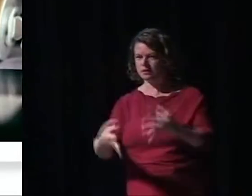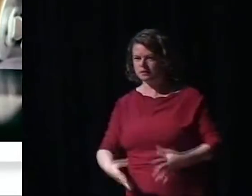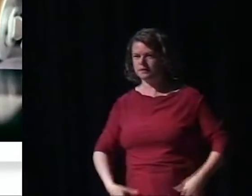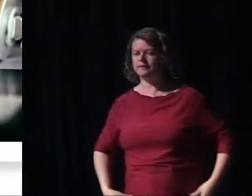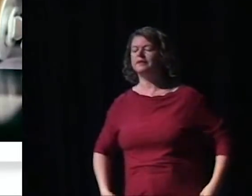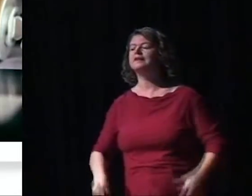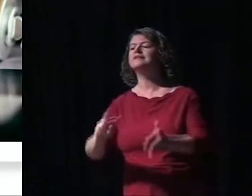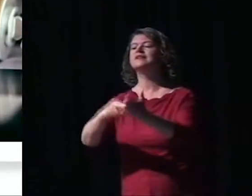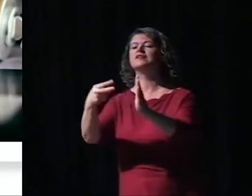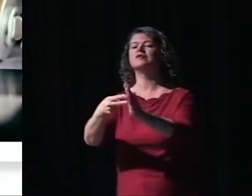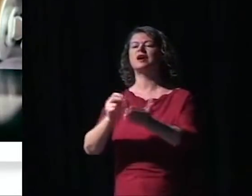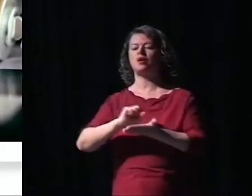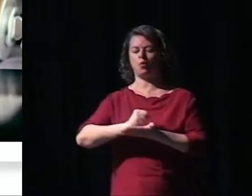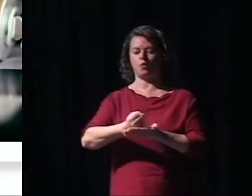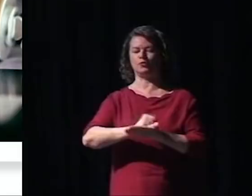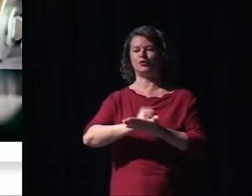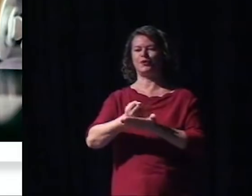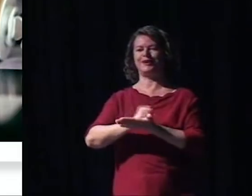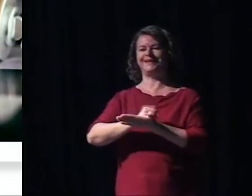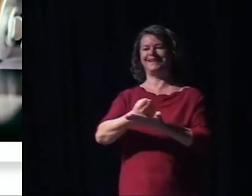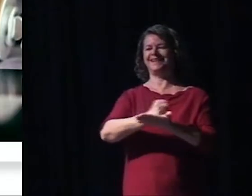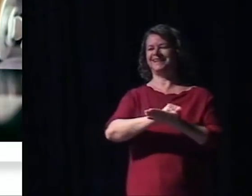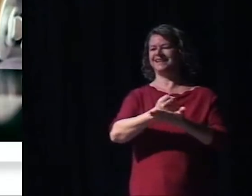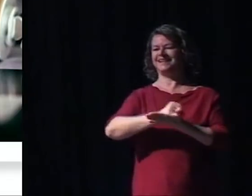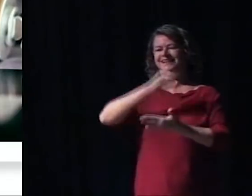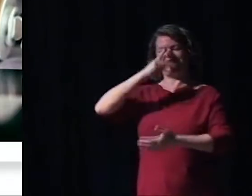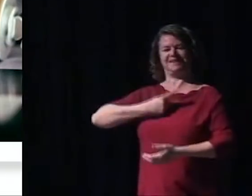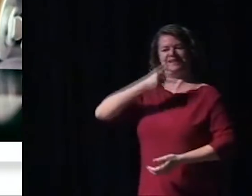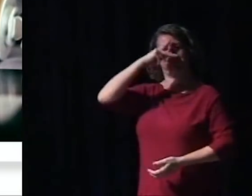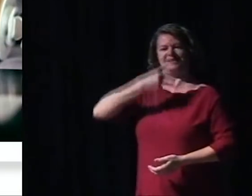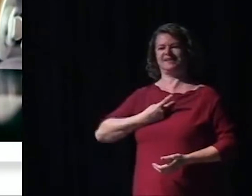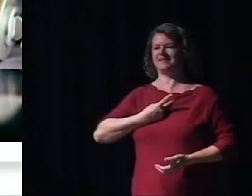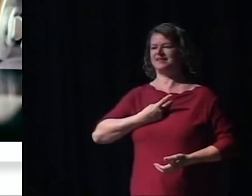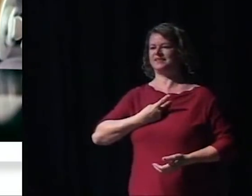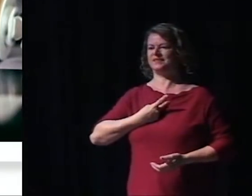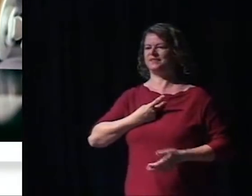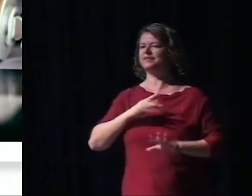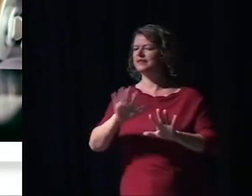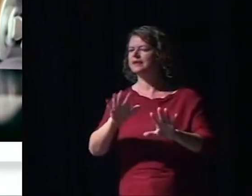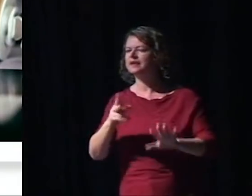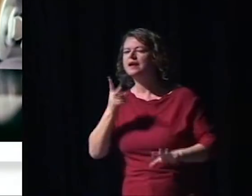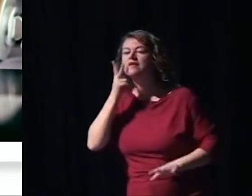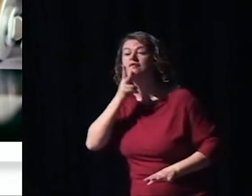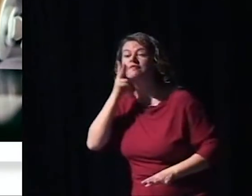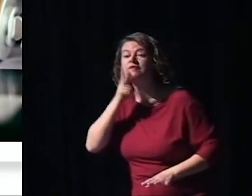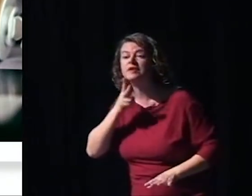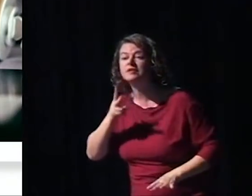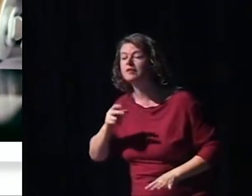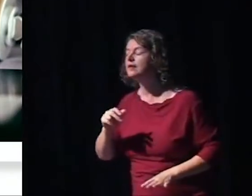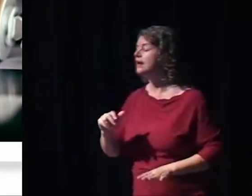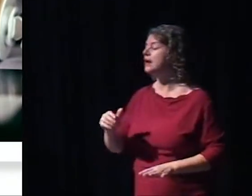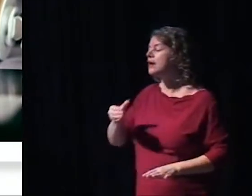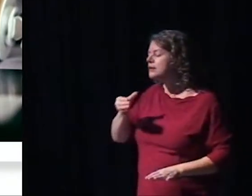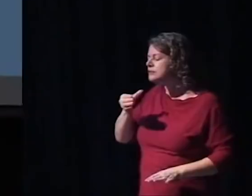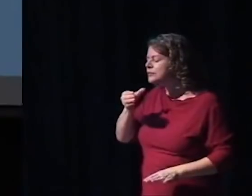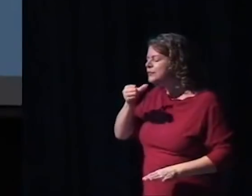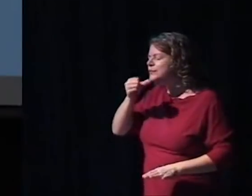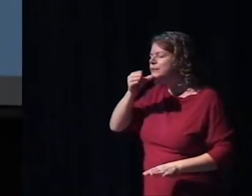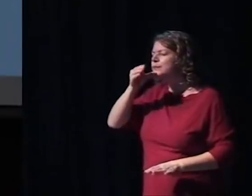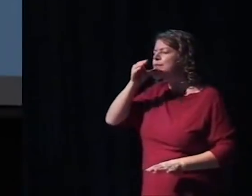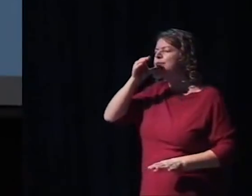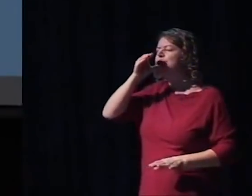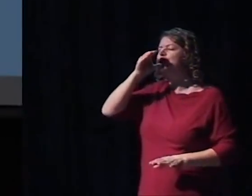e ao domínio próprio. Quando a pessoa não tem controle sobre o vinho, ela acaba, a gente usa a